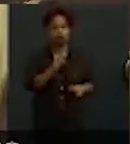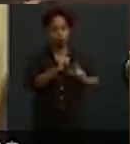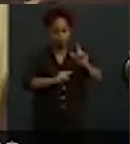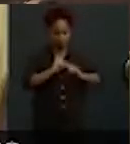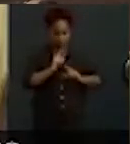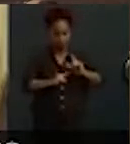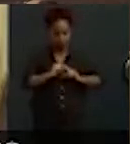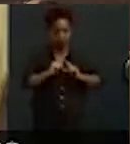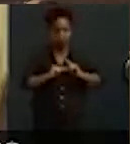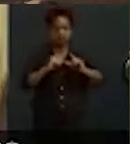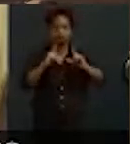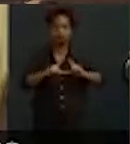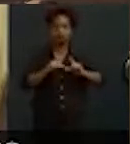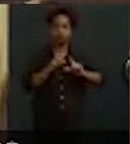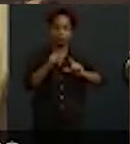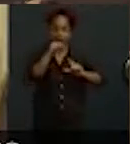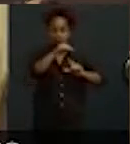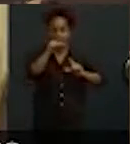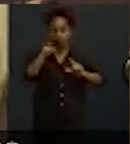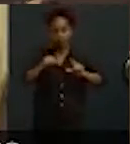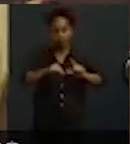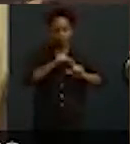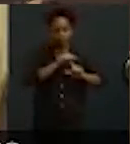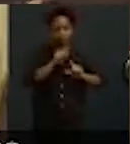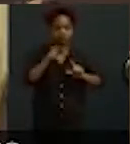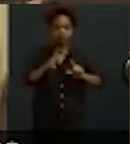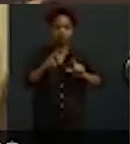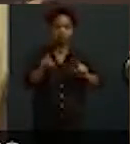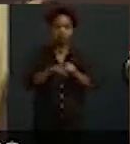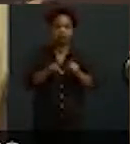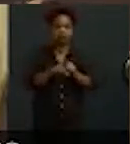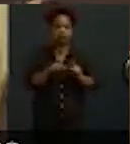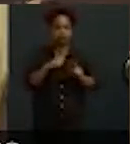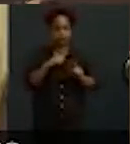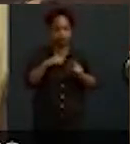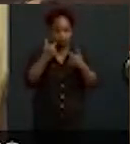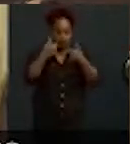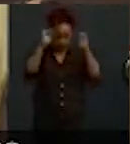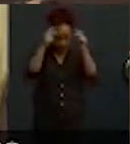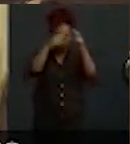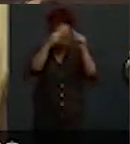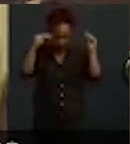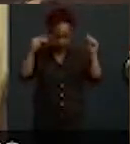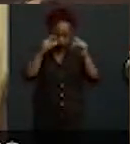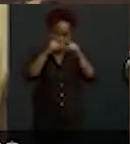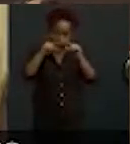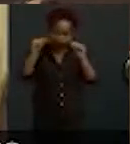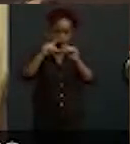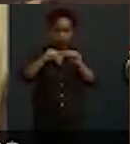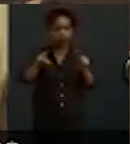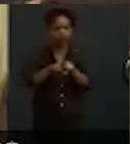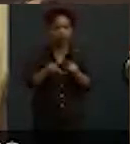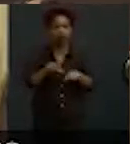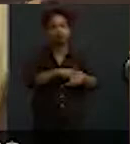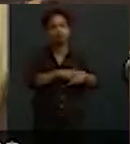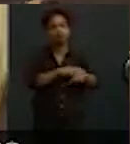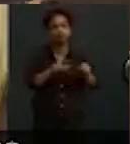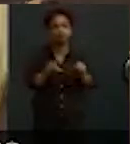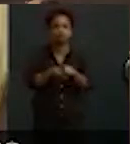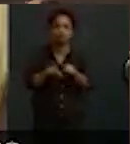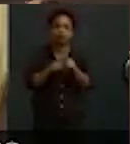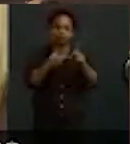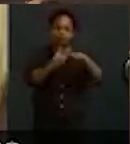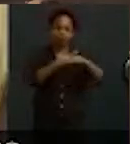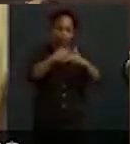5 vértices, circundada por 2 ramos de louro esmaltados de verde e entrelaçados na